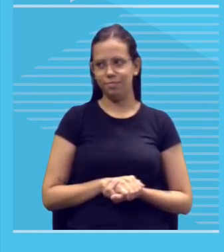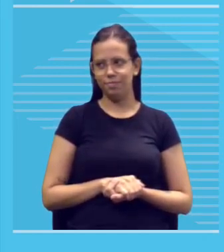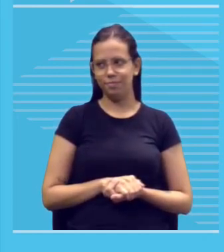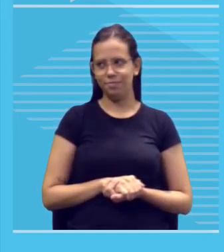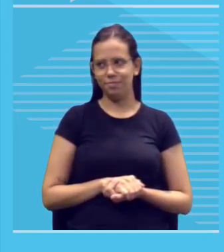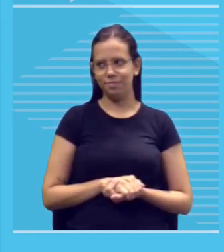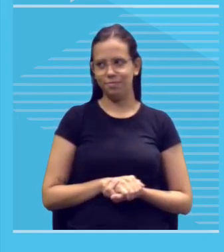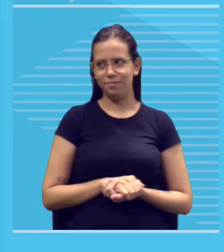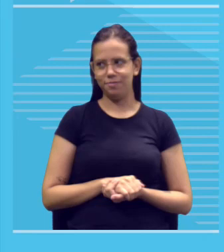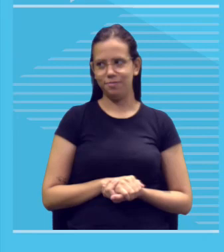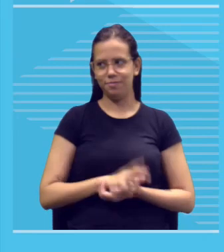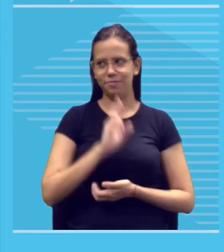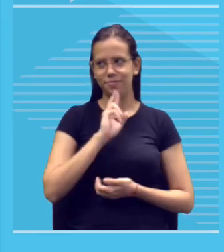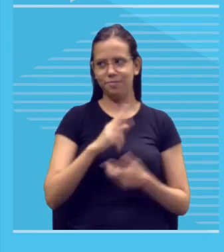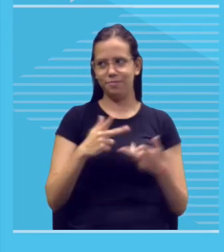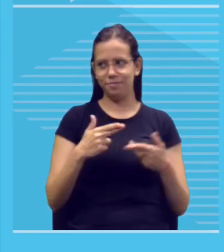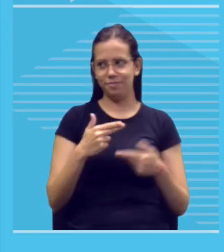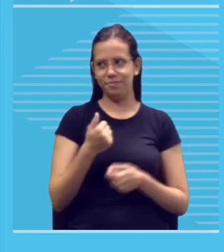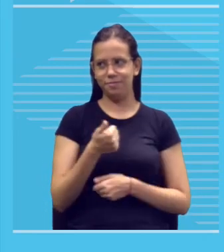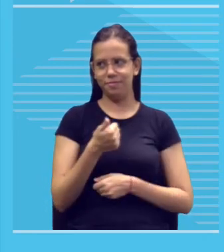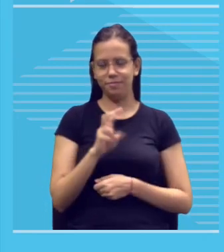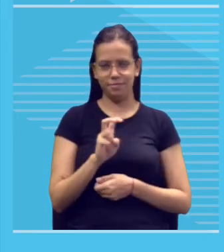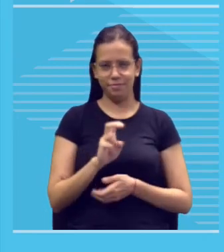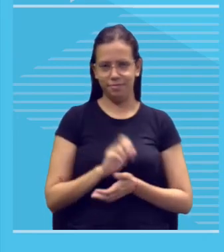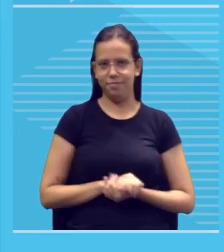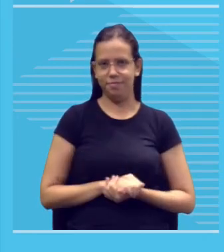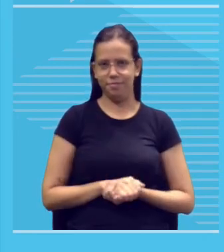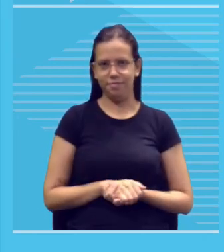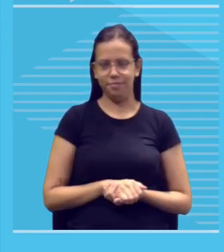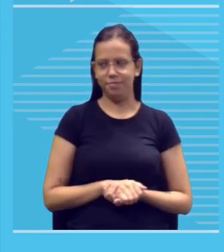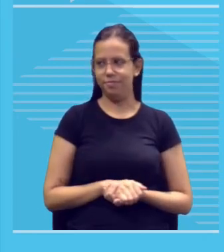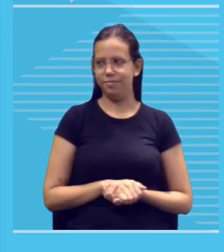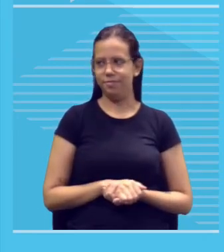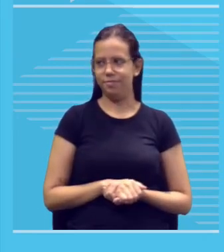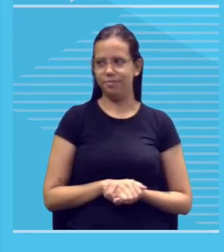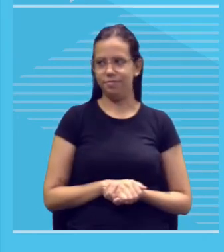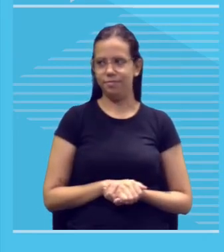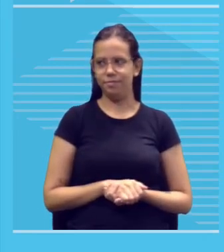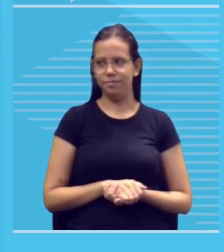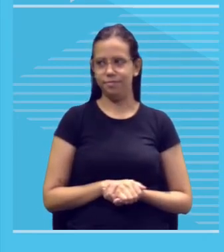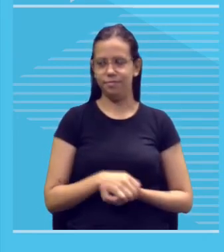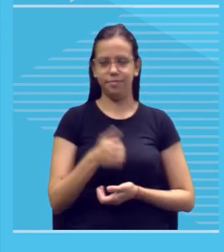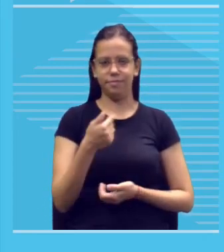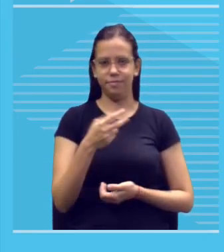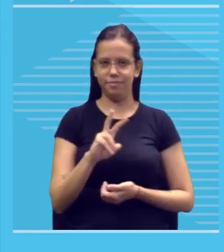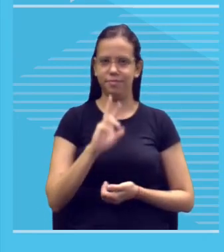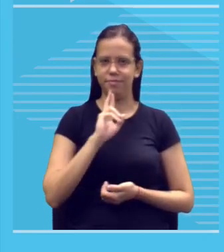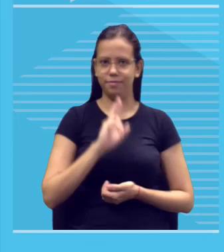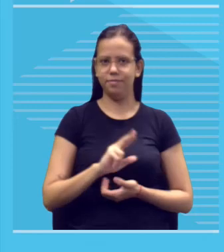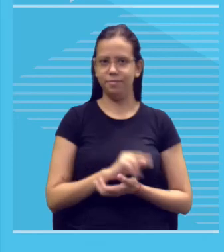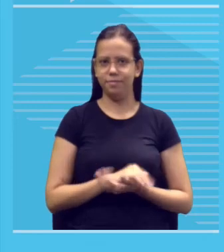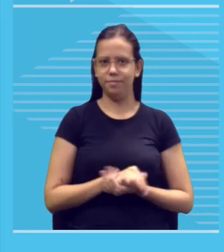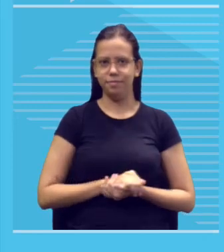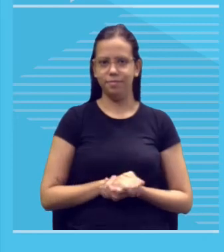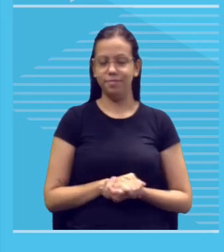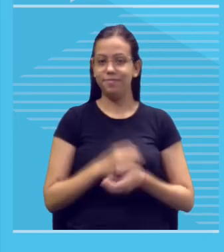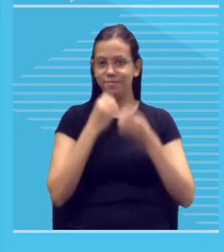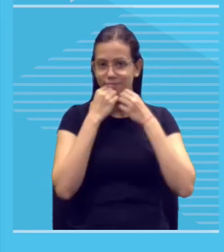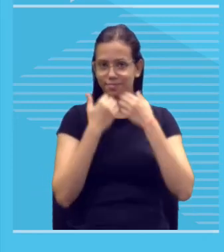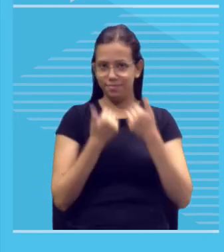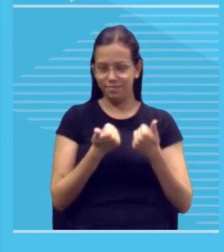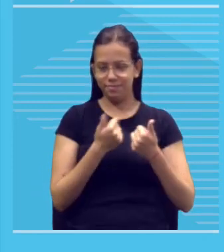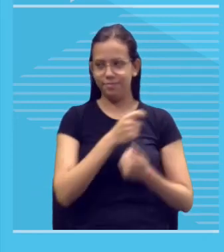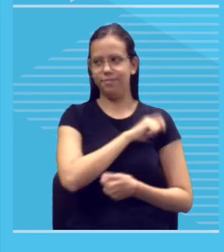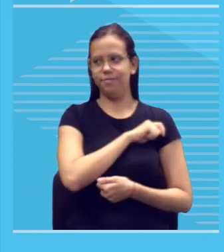Olha aí nossa resposta é 15 jovens 15 a nossa resposta tudo bem até